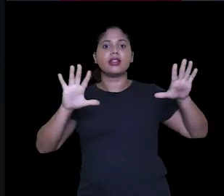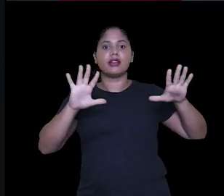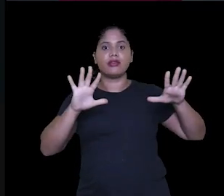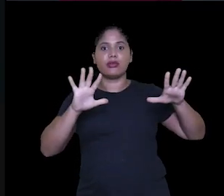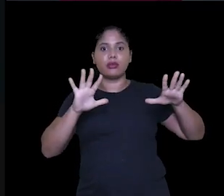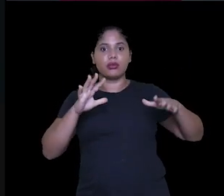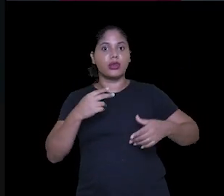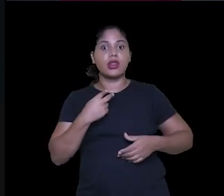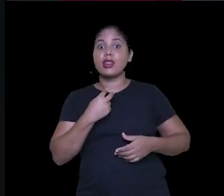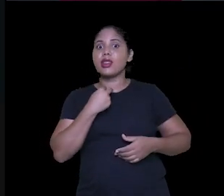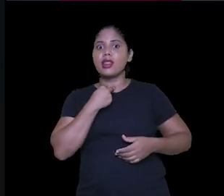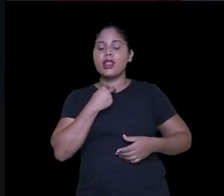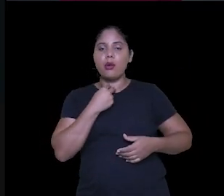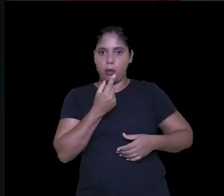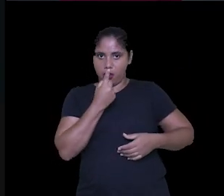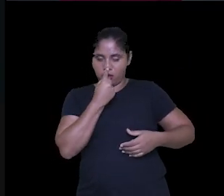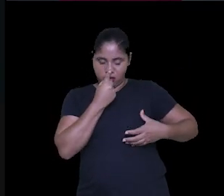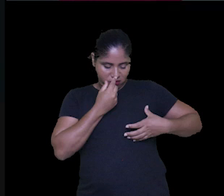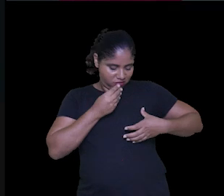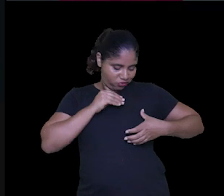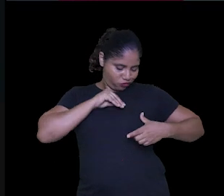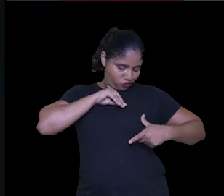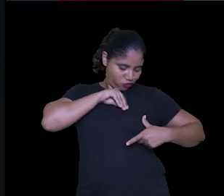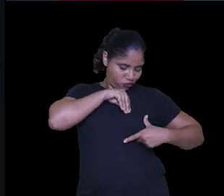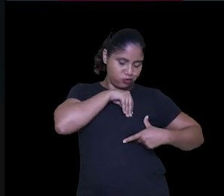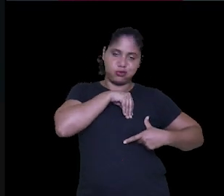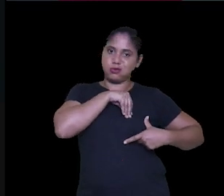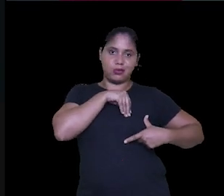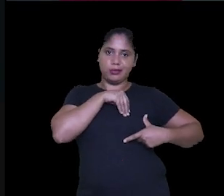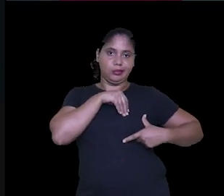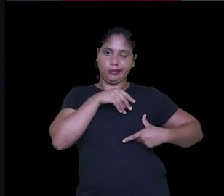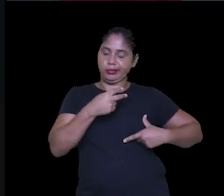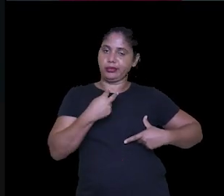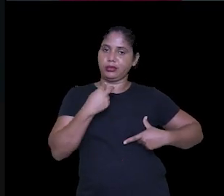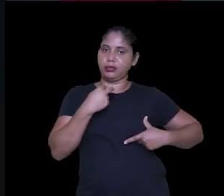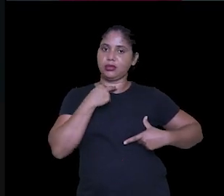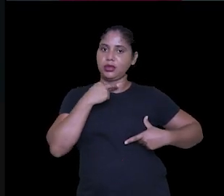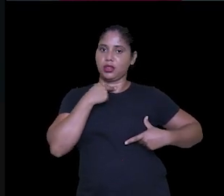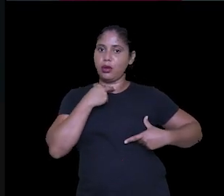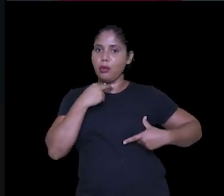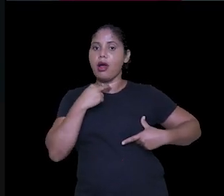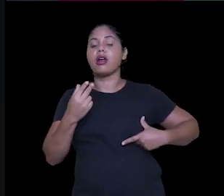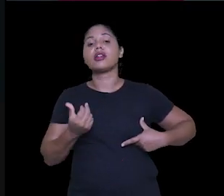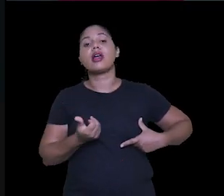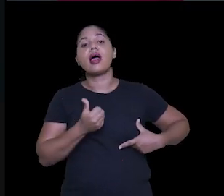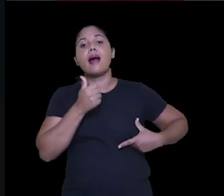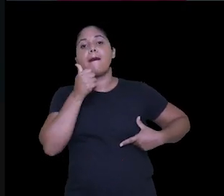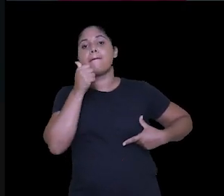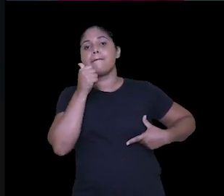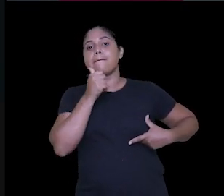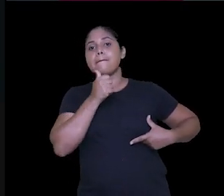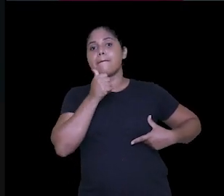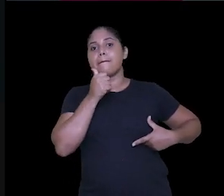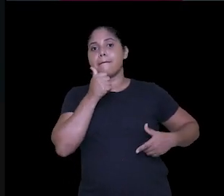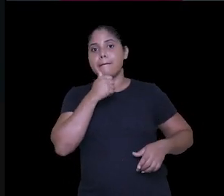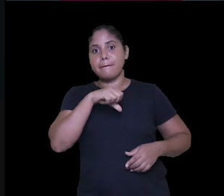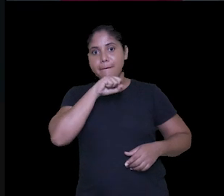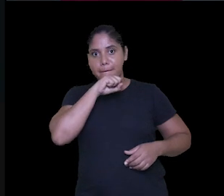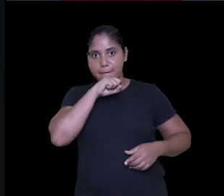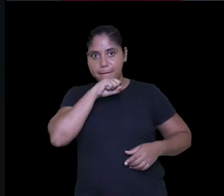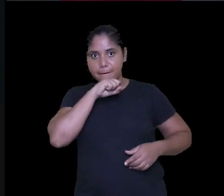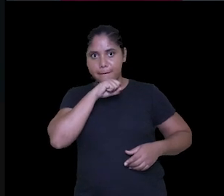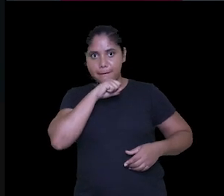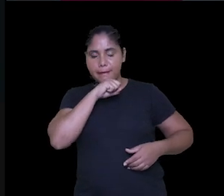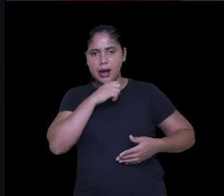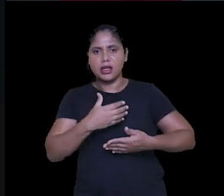alojamento, quanto nos bancos de leite. E essas orientações, elas devem ser dadas também ainda durante a gestação,